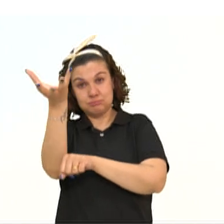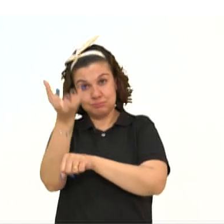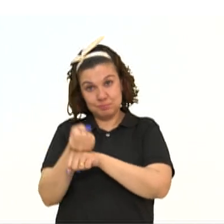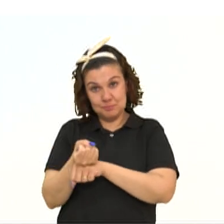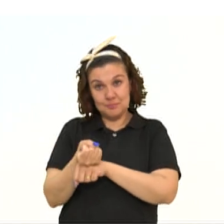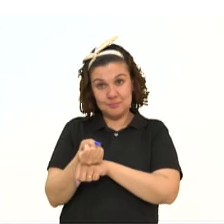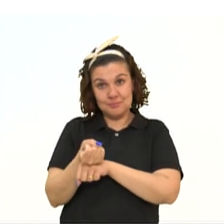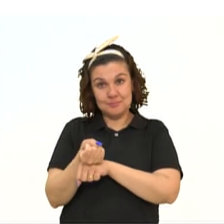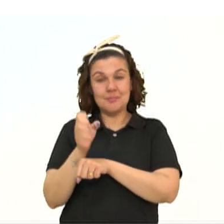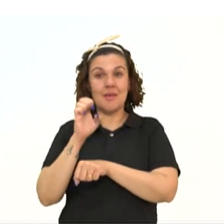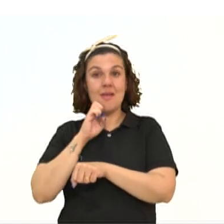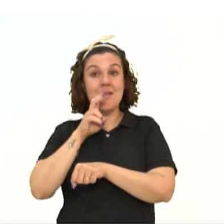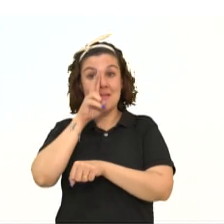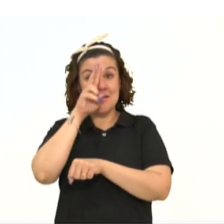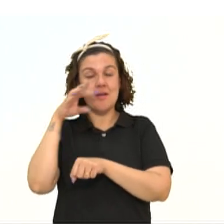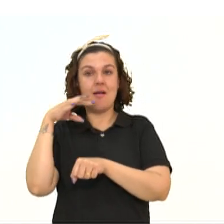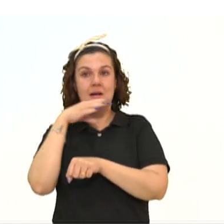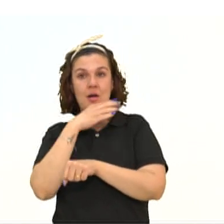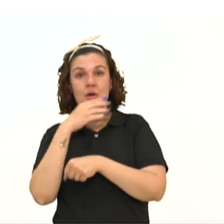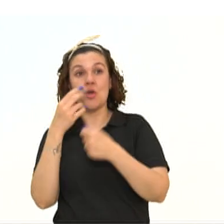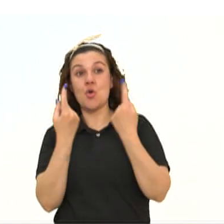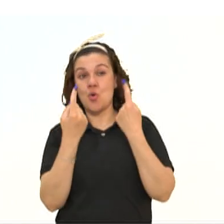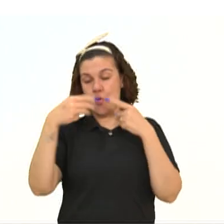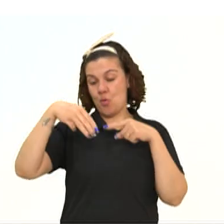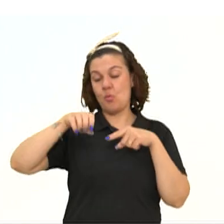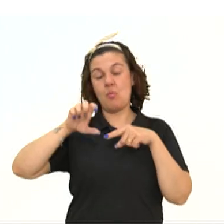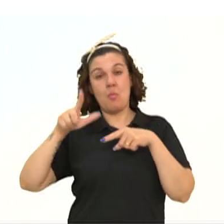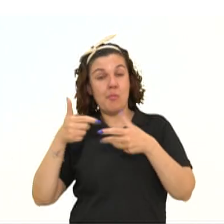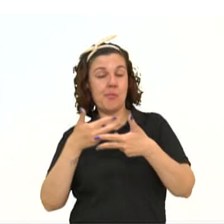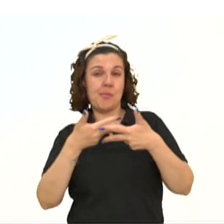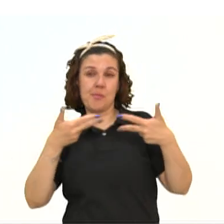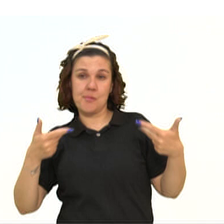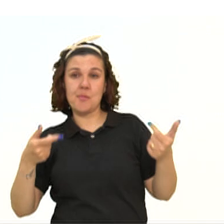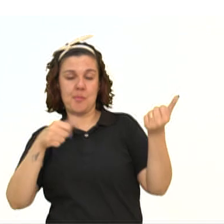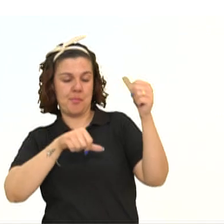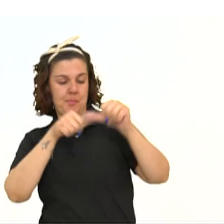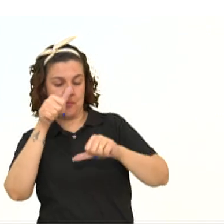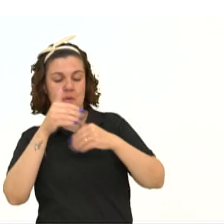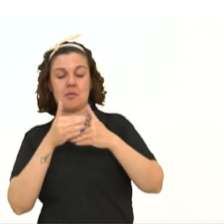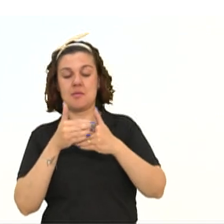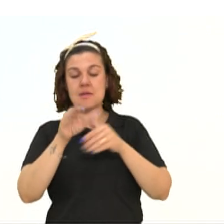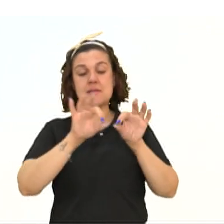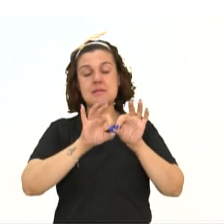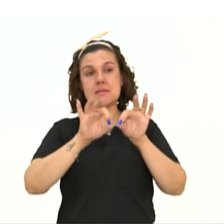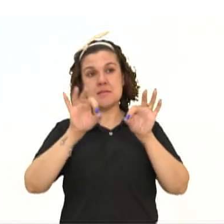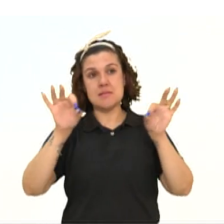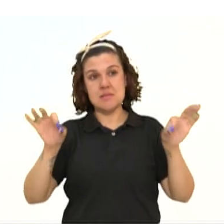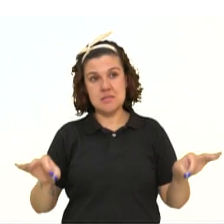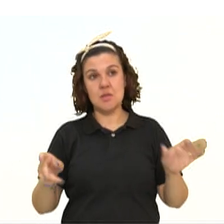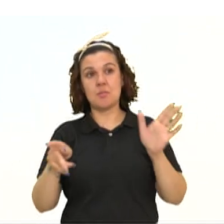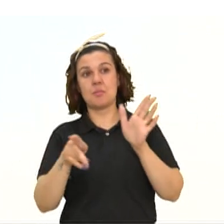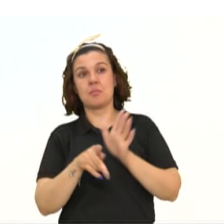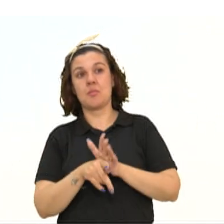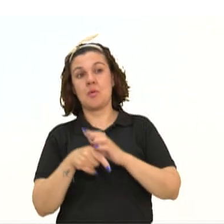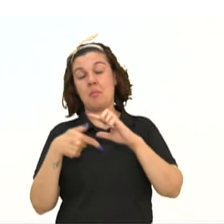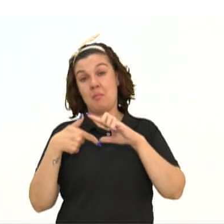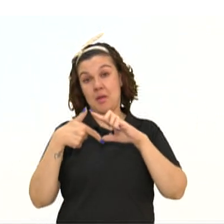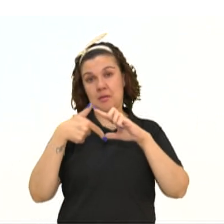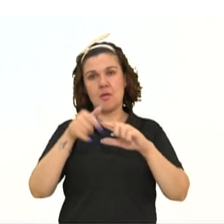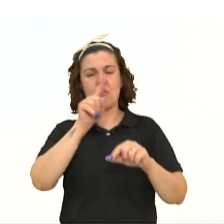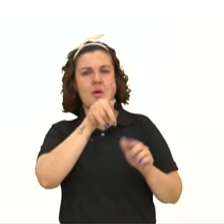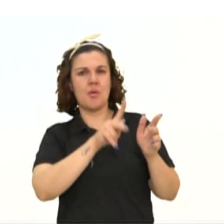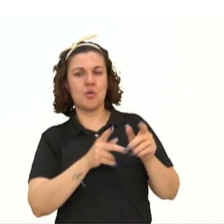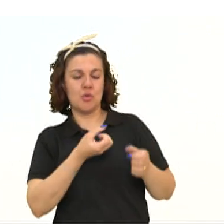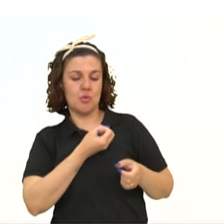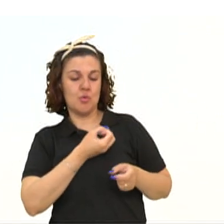absorvido na formação de 1 mol de uma substância a partir de substâncias simples no estado padrão, a temperatura